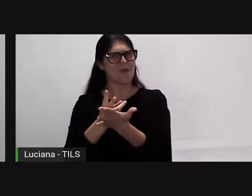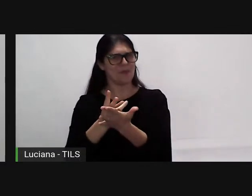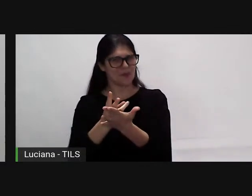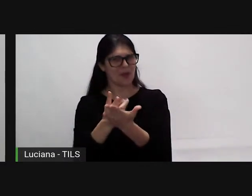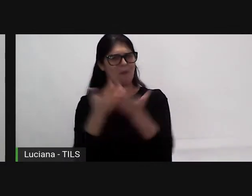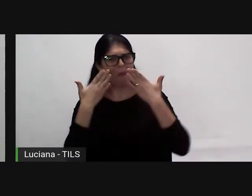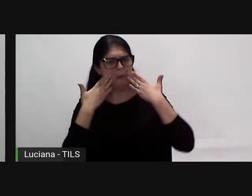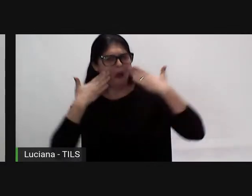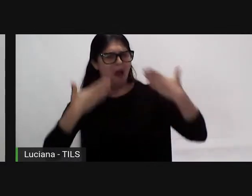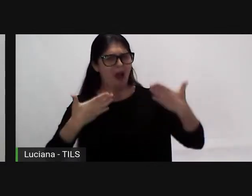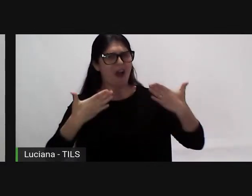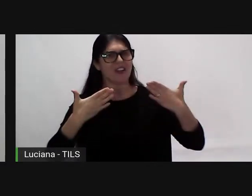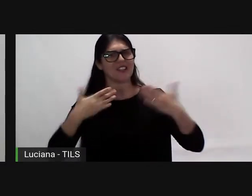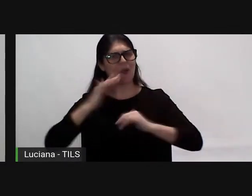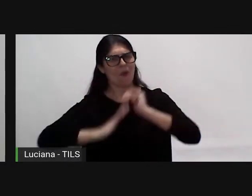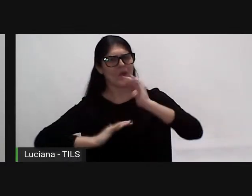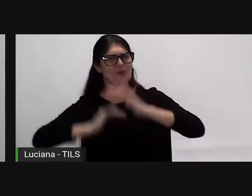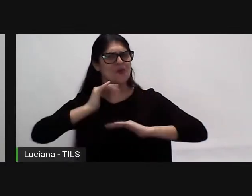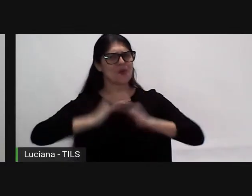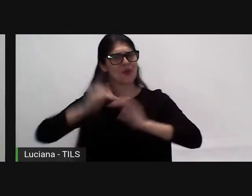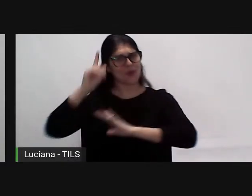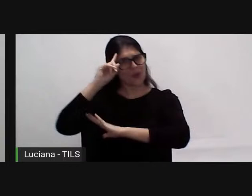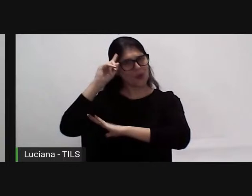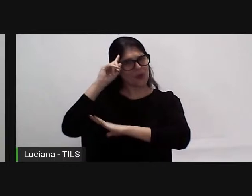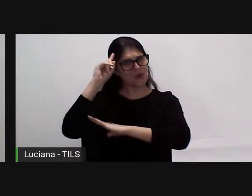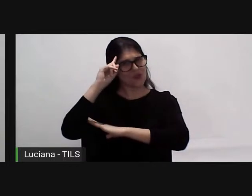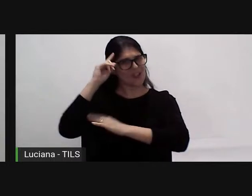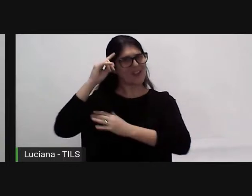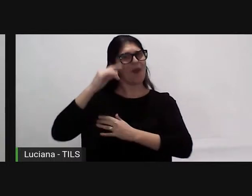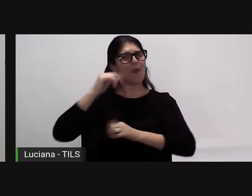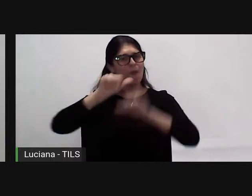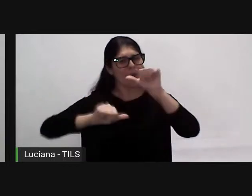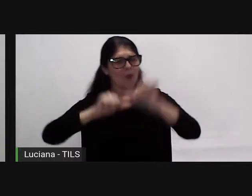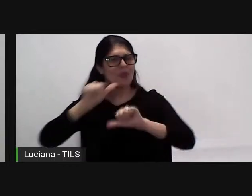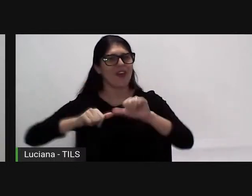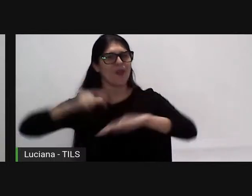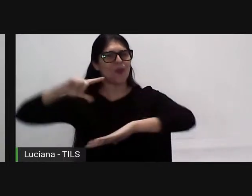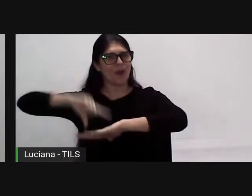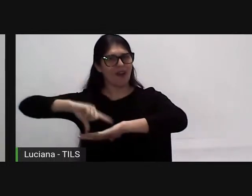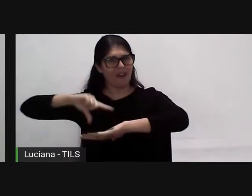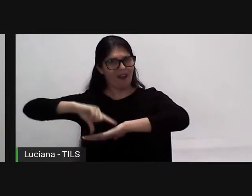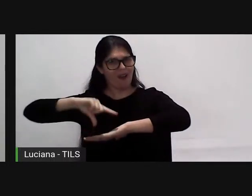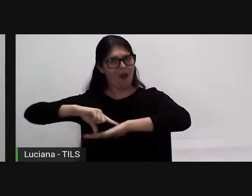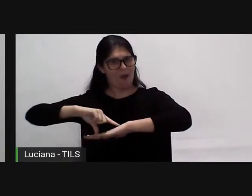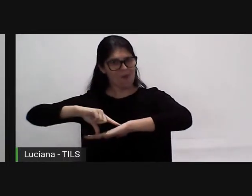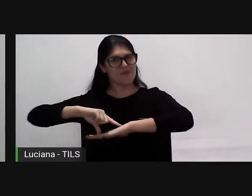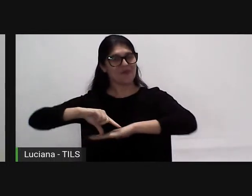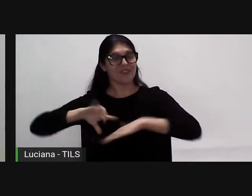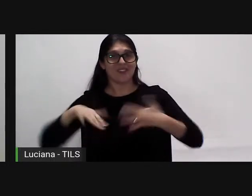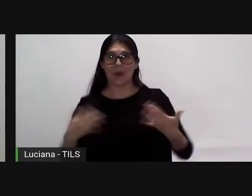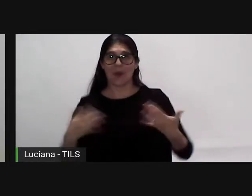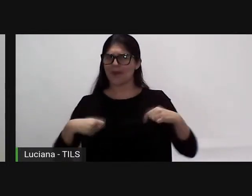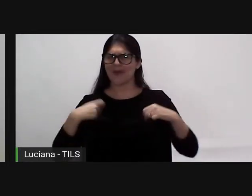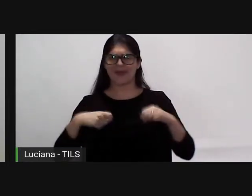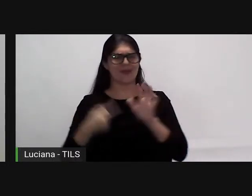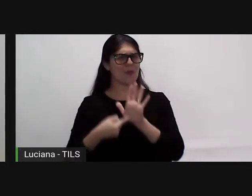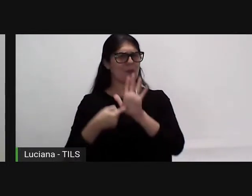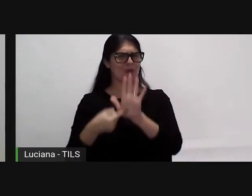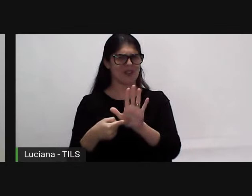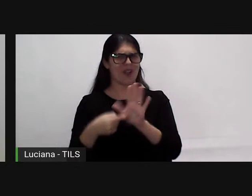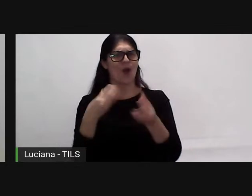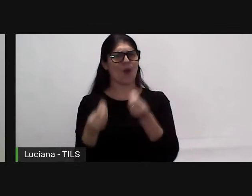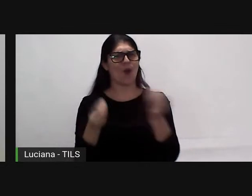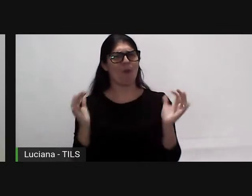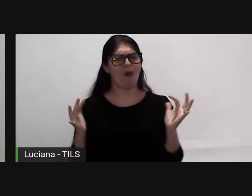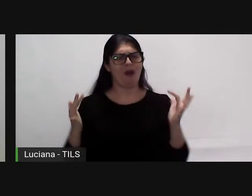frente construindo o dia a dia do campus, e que não dá para deixar de passar, né, a gente vai receber os nossos estudantes aqui